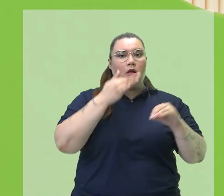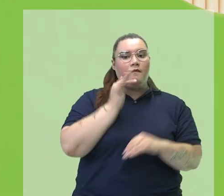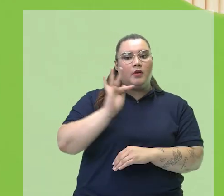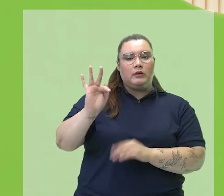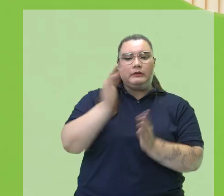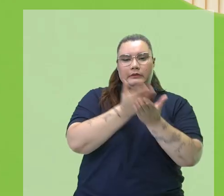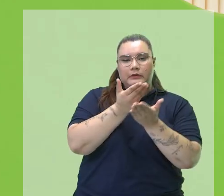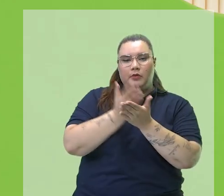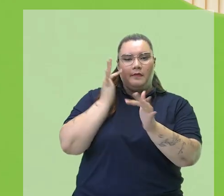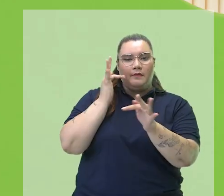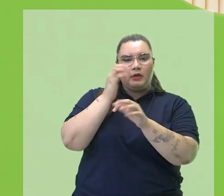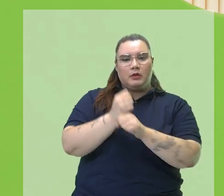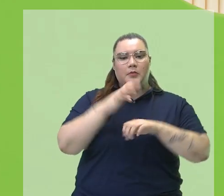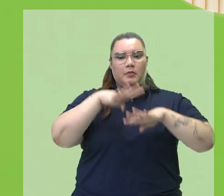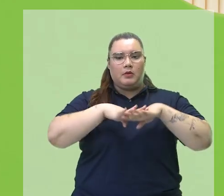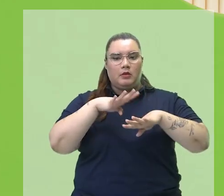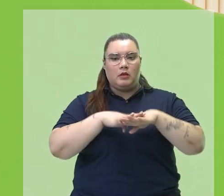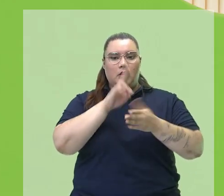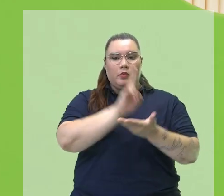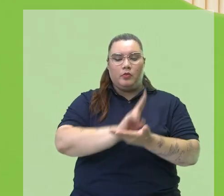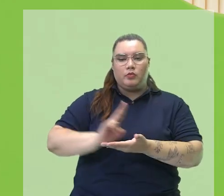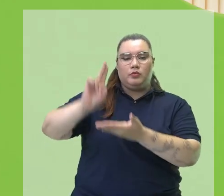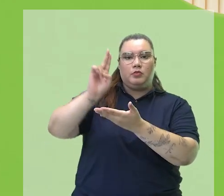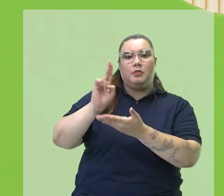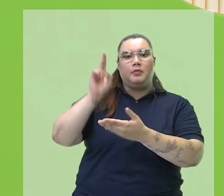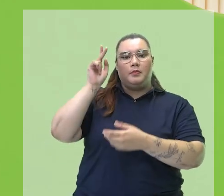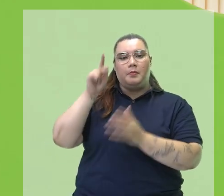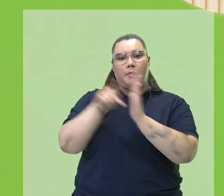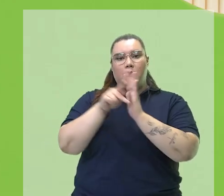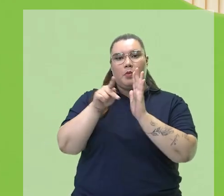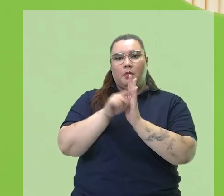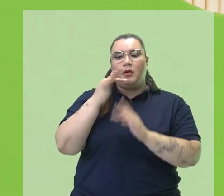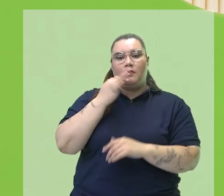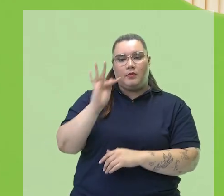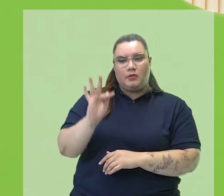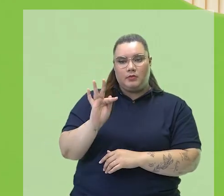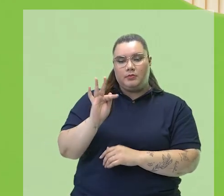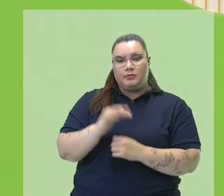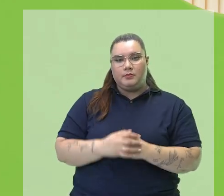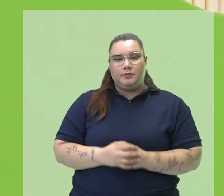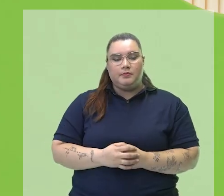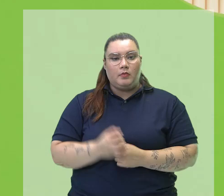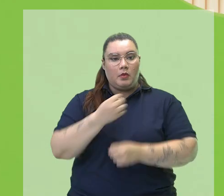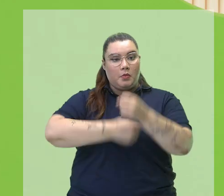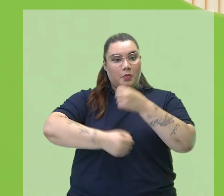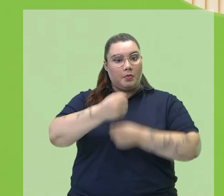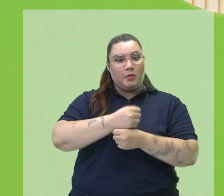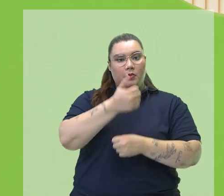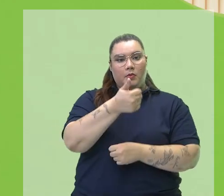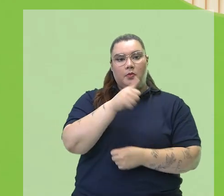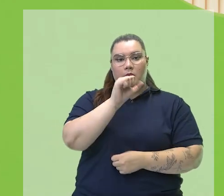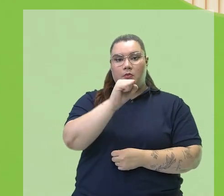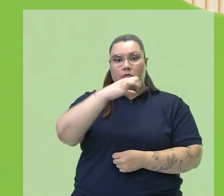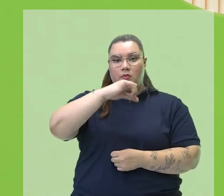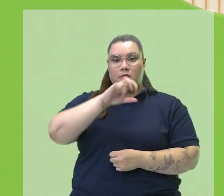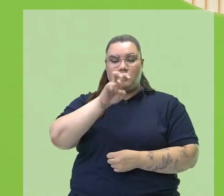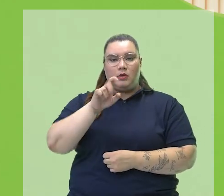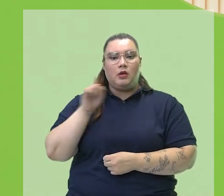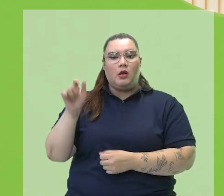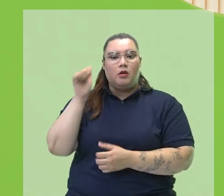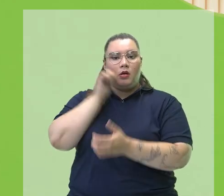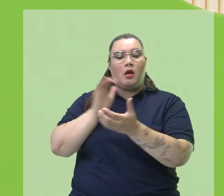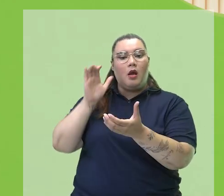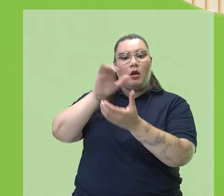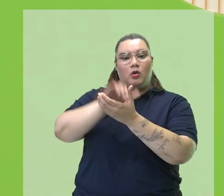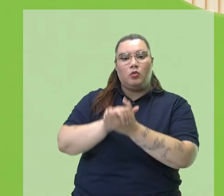França, onde estudou física e matemática na Universidade de Paris, à Sorbonne. Em